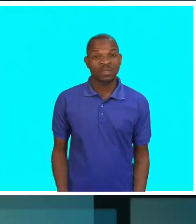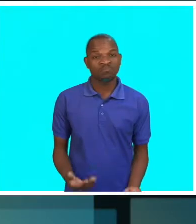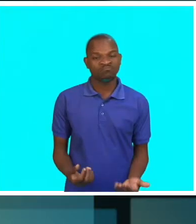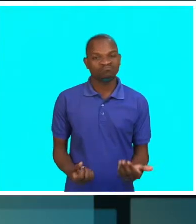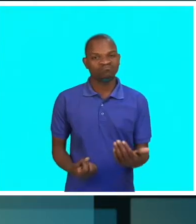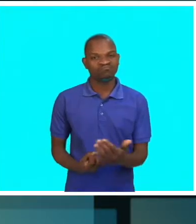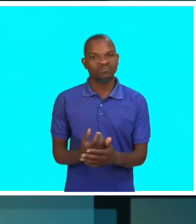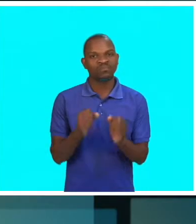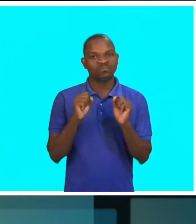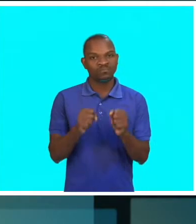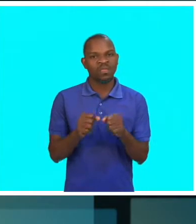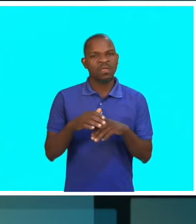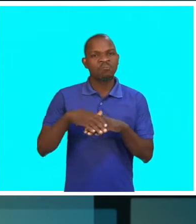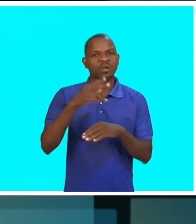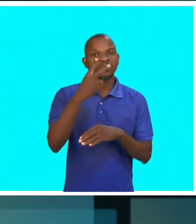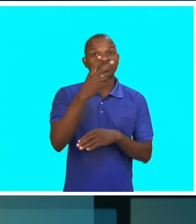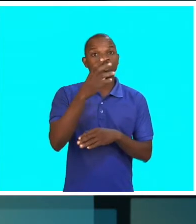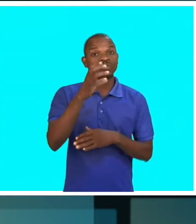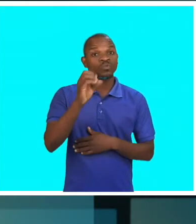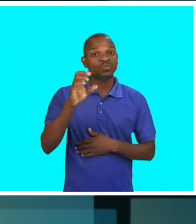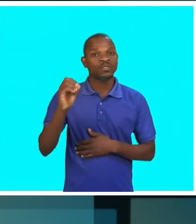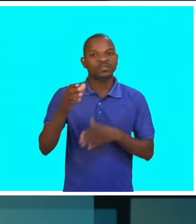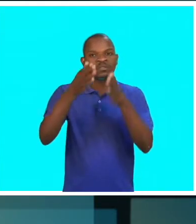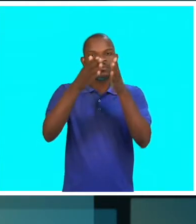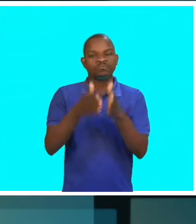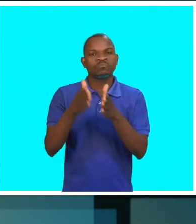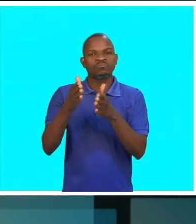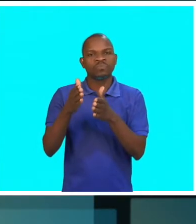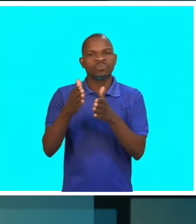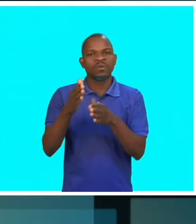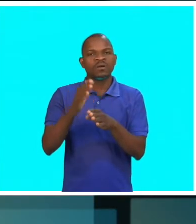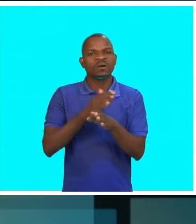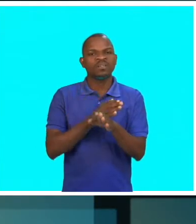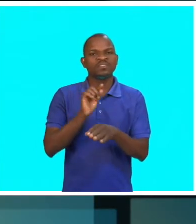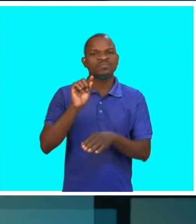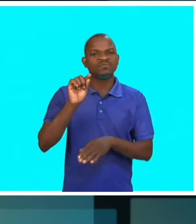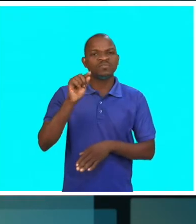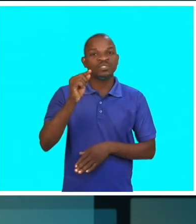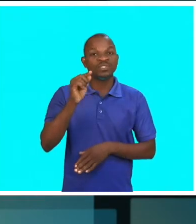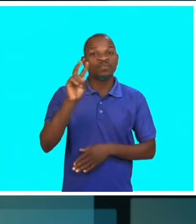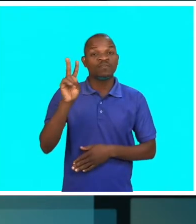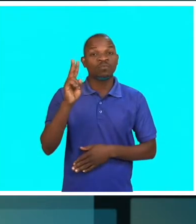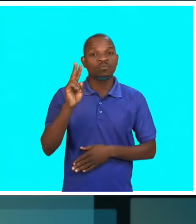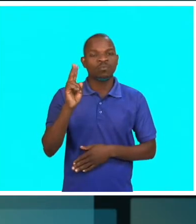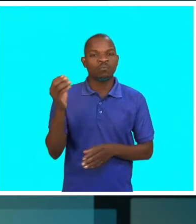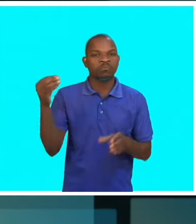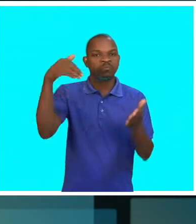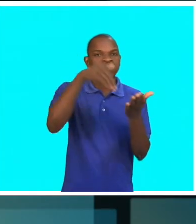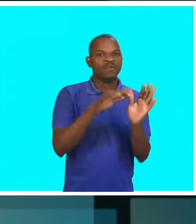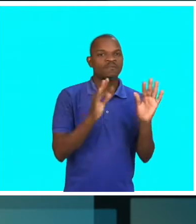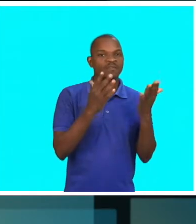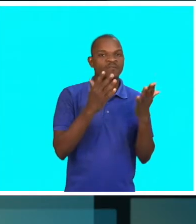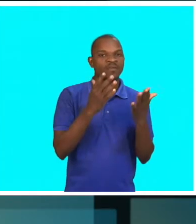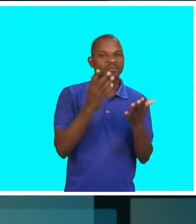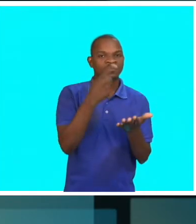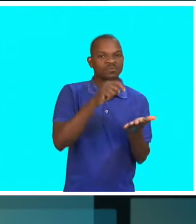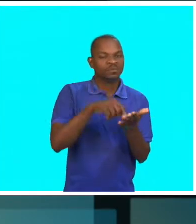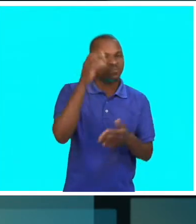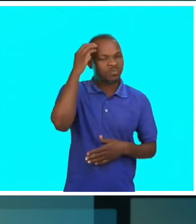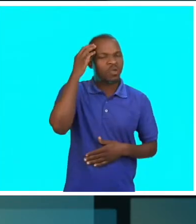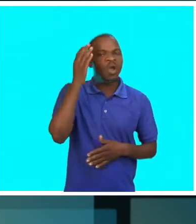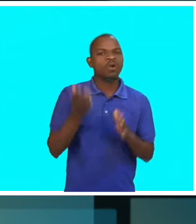Foi assim que mais de 200 naturais de Vila Ancúlio, residentes em Maputo, celebraram mais um aniversário da